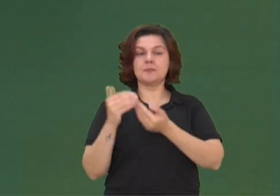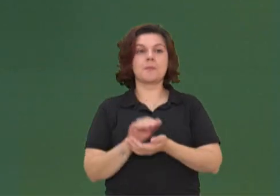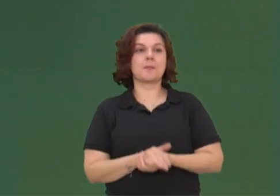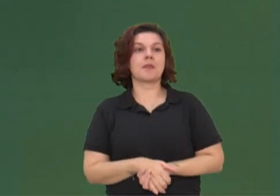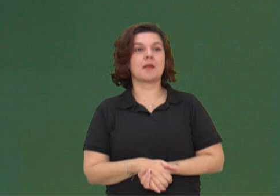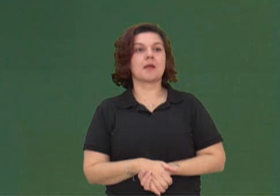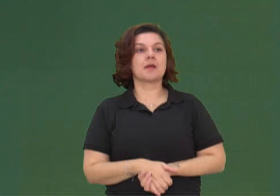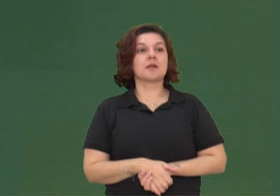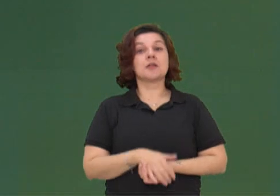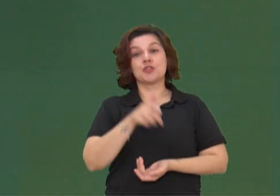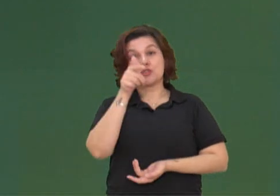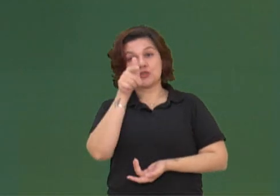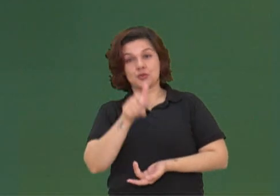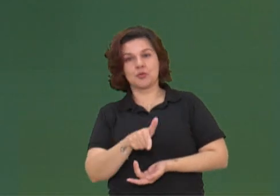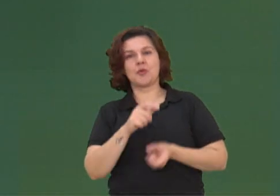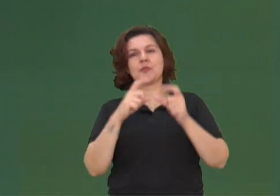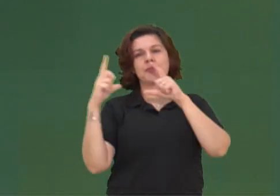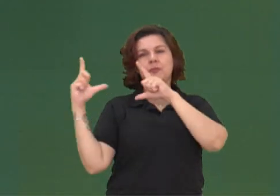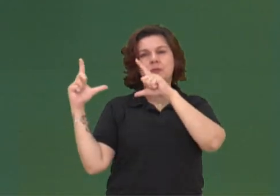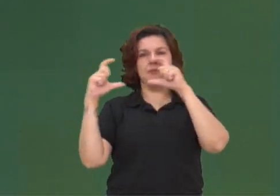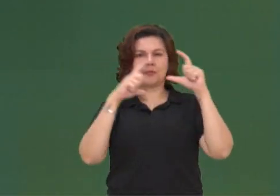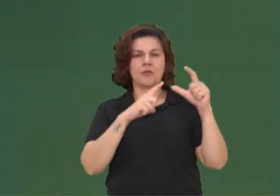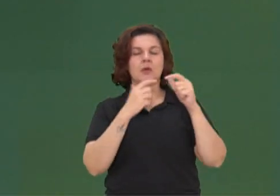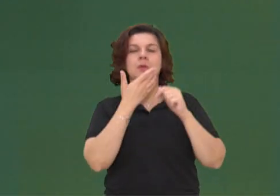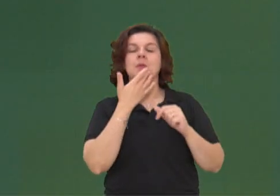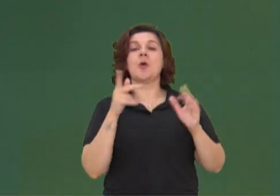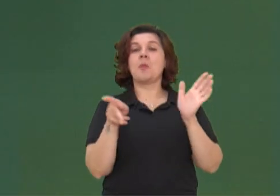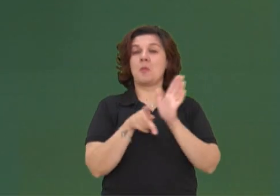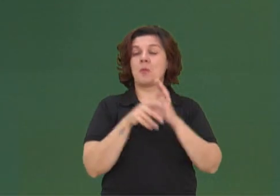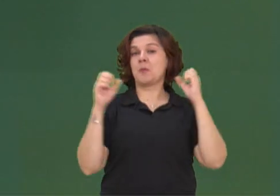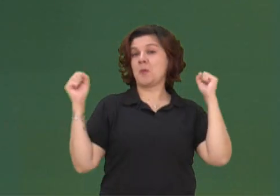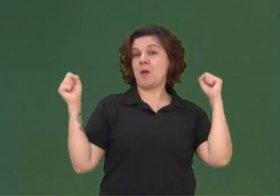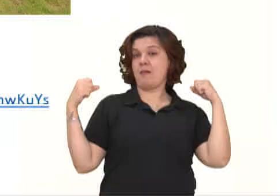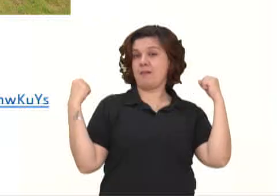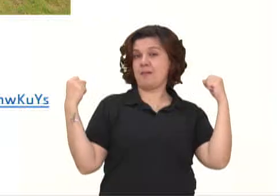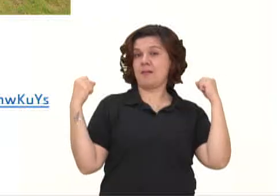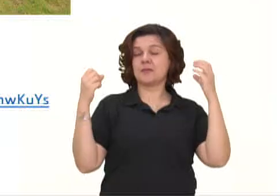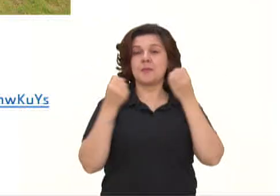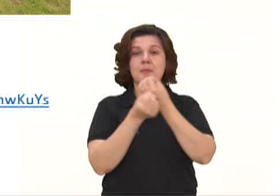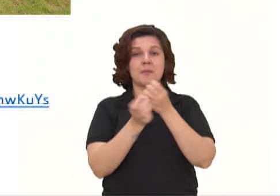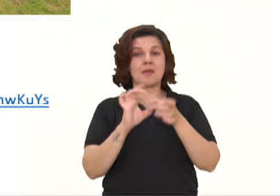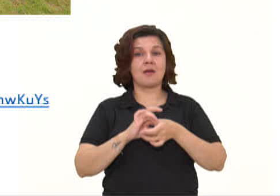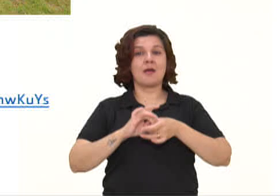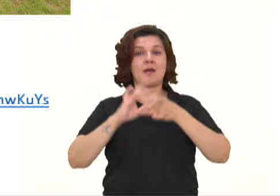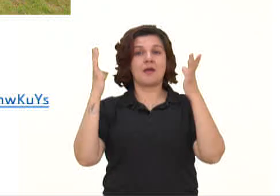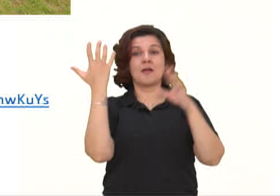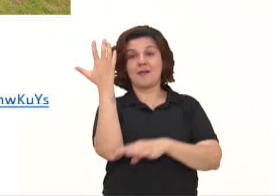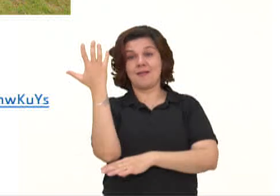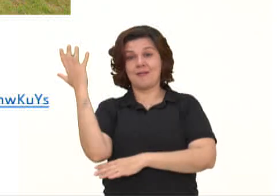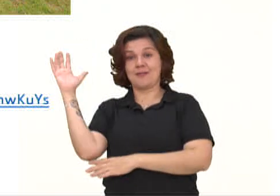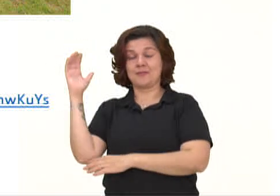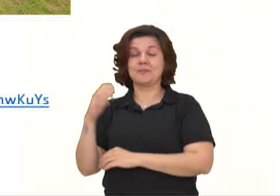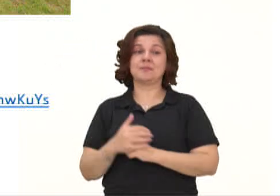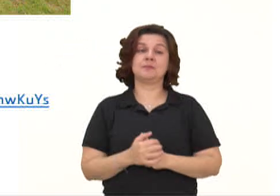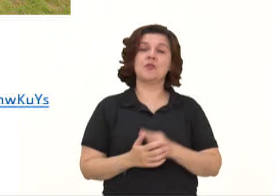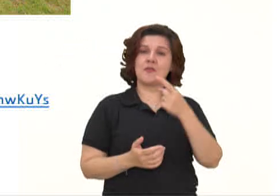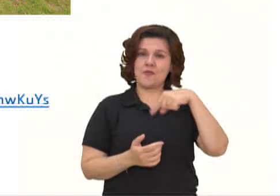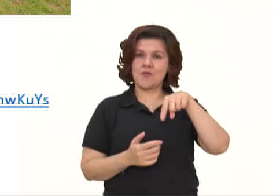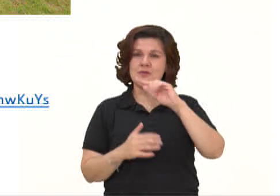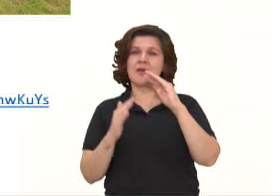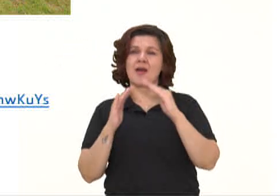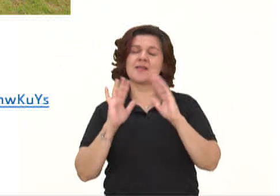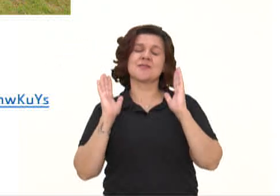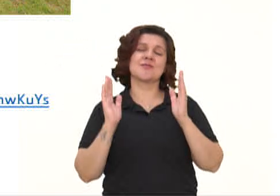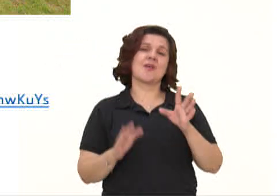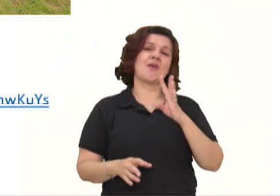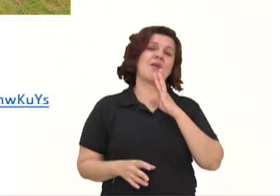Aqui estou trazendo para vocês aí algumas imagens de academias ao ar livre. Você de casa deve estar bastante familiarizado, porque elas